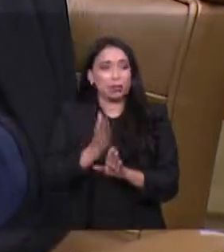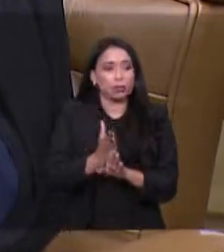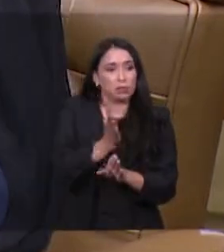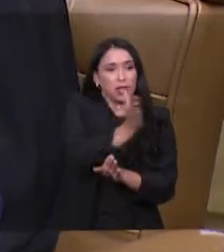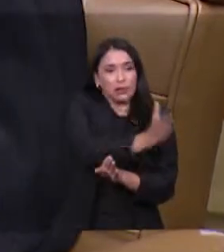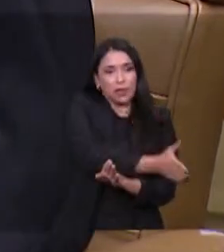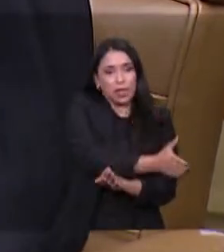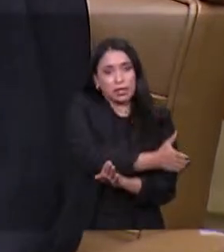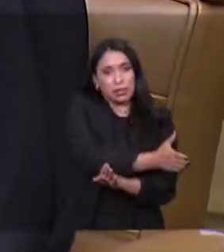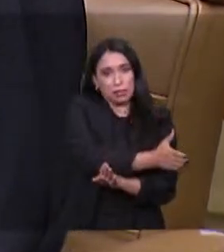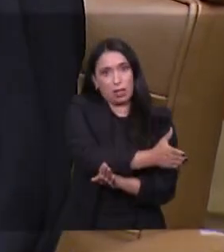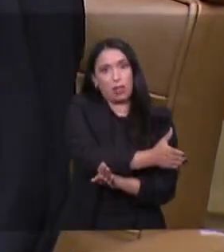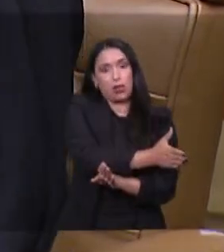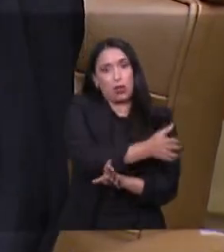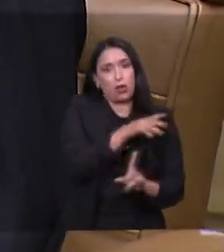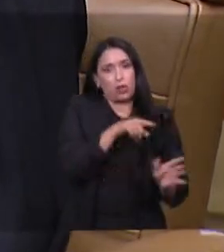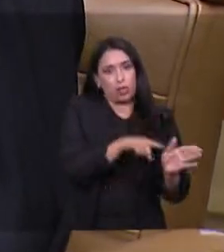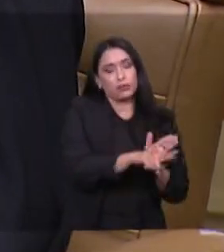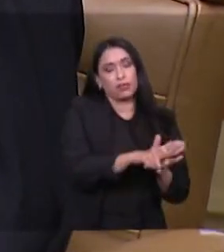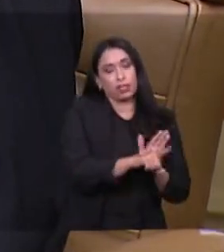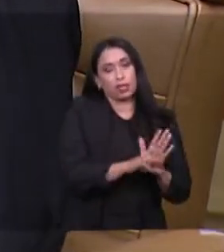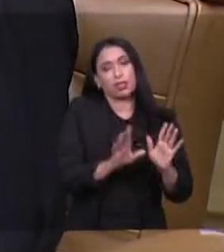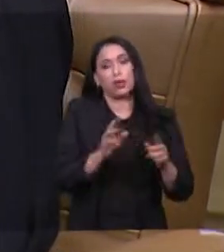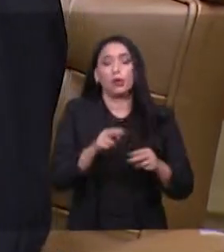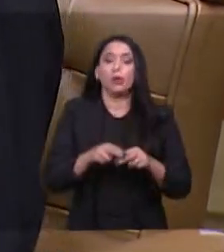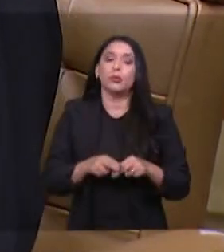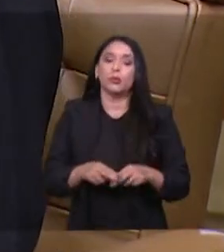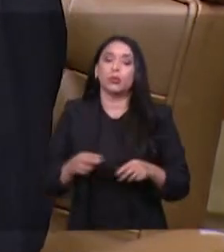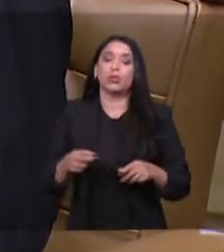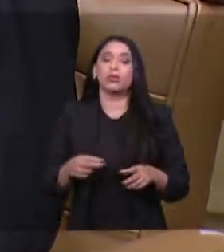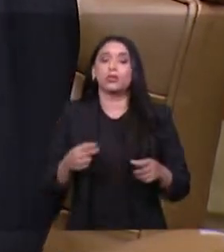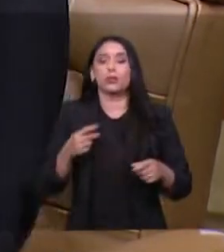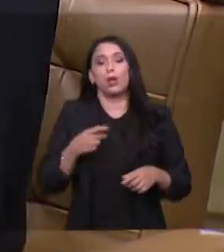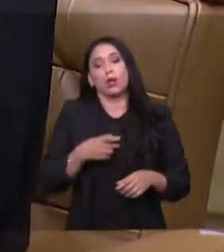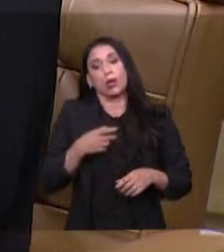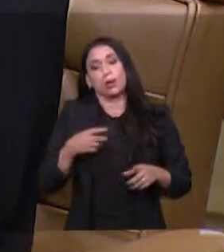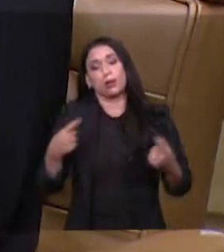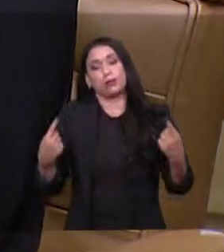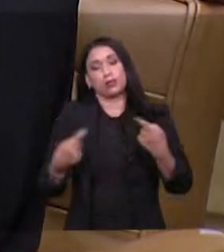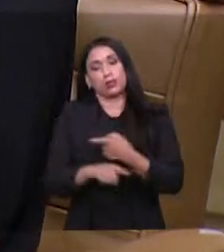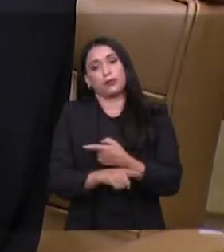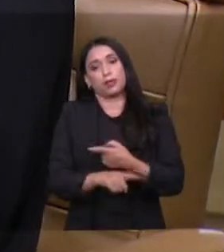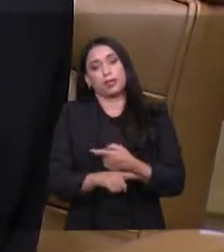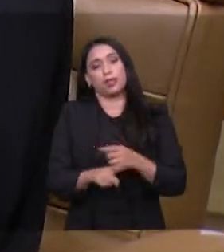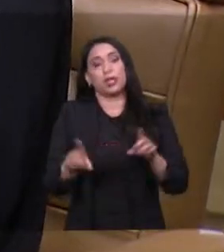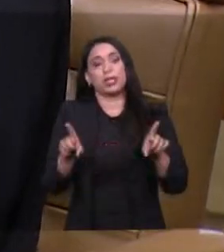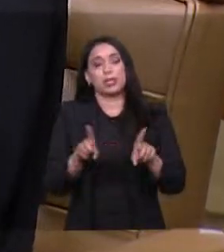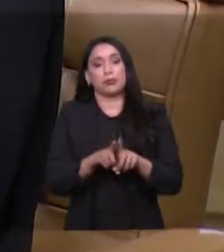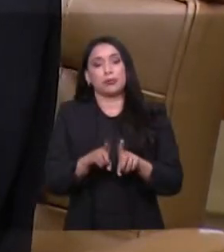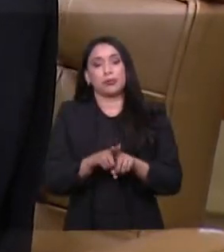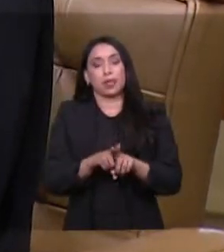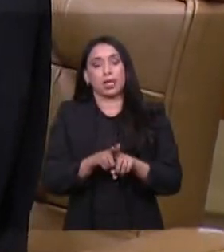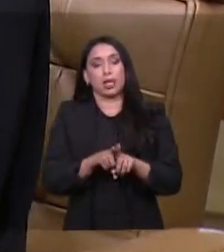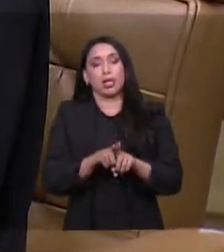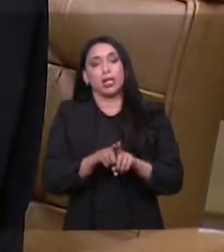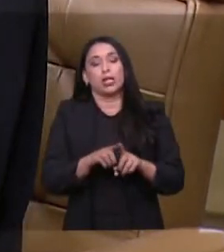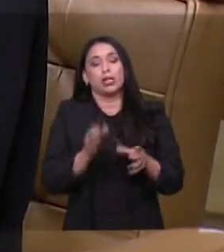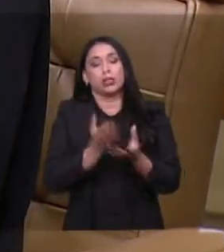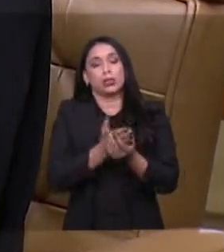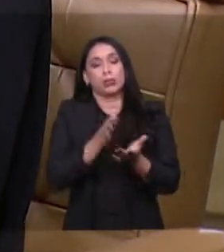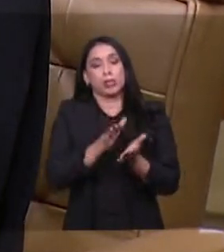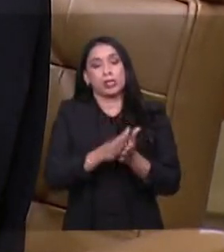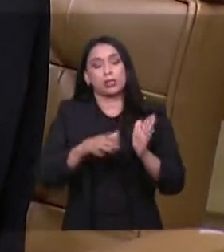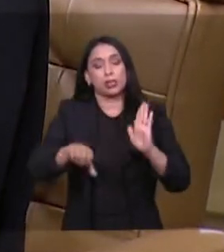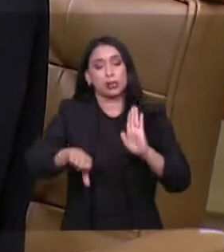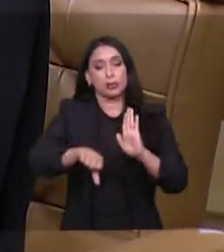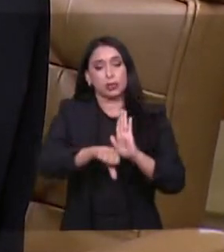eu, com todas as vênias, divirjo. E também em relação aos processos criminais da